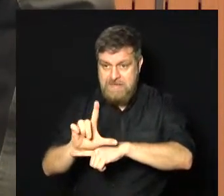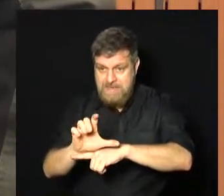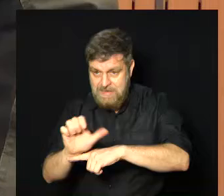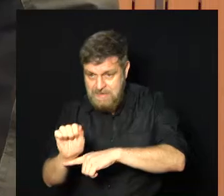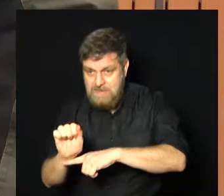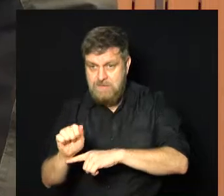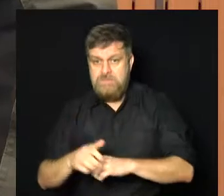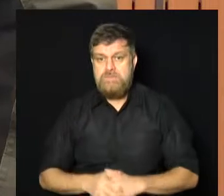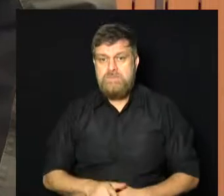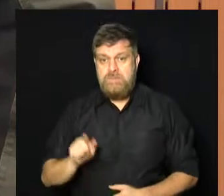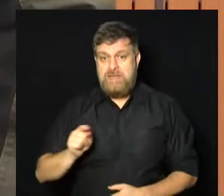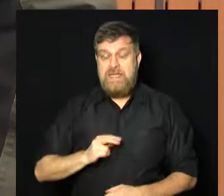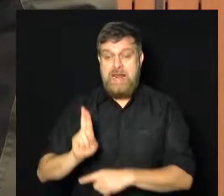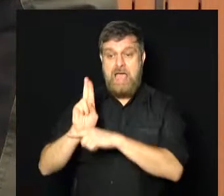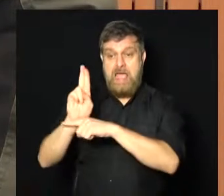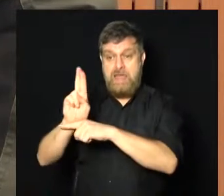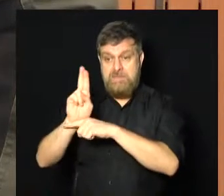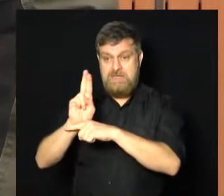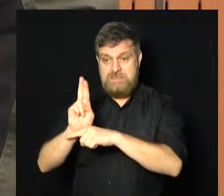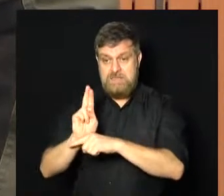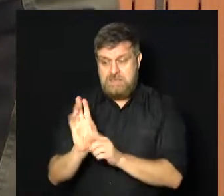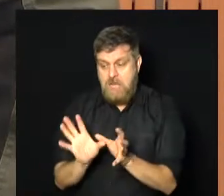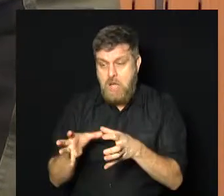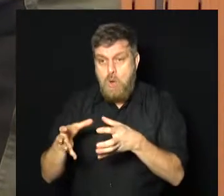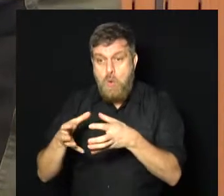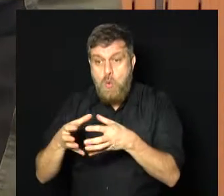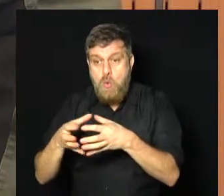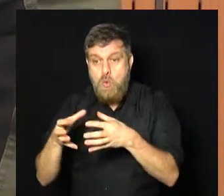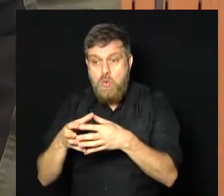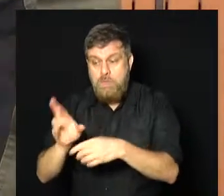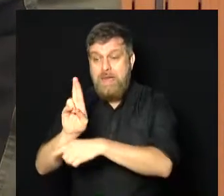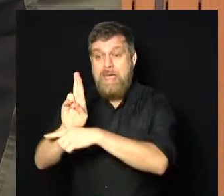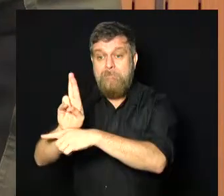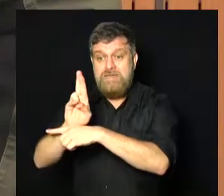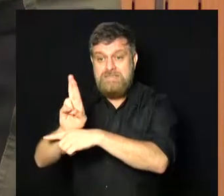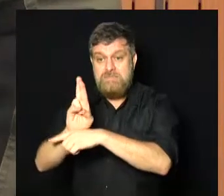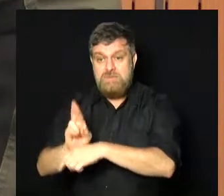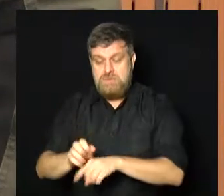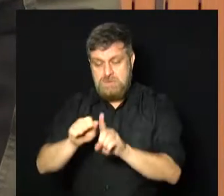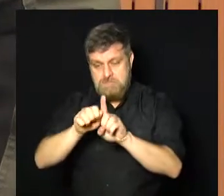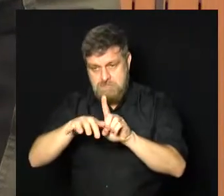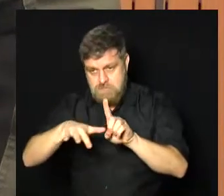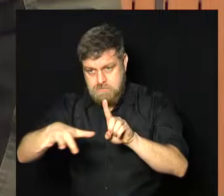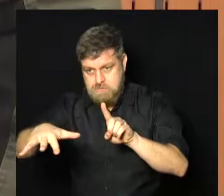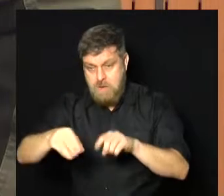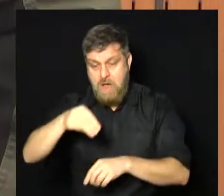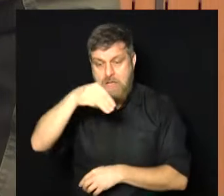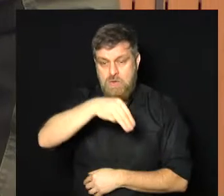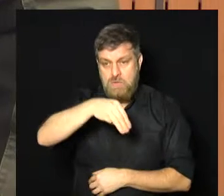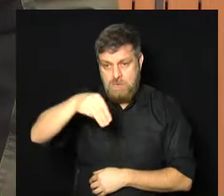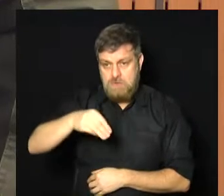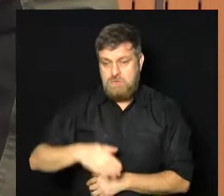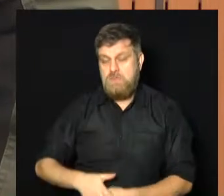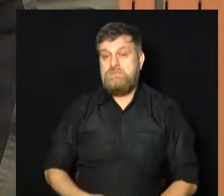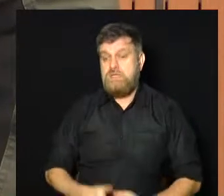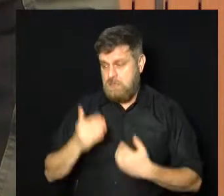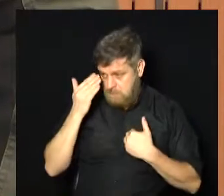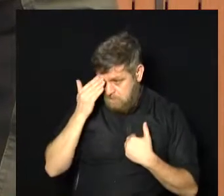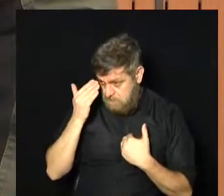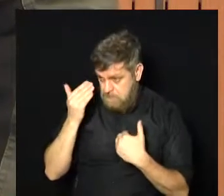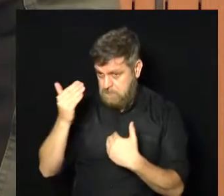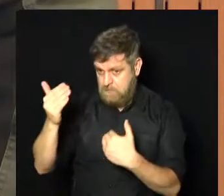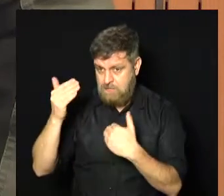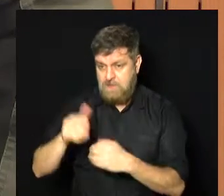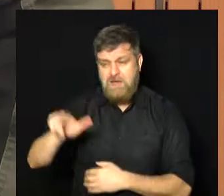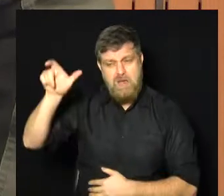Infantil de Campinas. Agradeço muito a presença, né, toda essa disposição aí de luta. Relembrando o que eu já disse no começo,